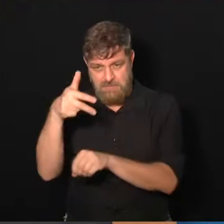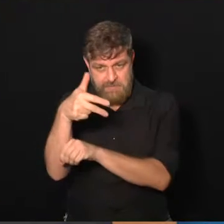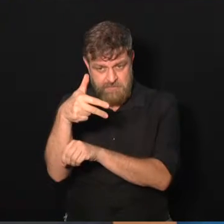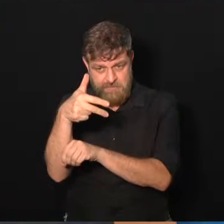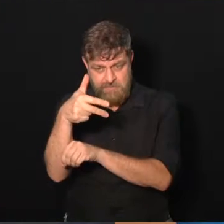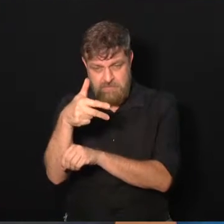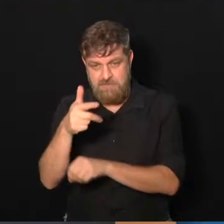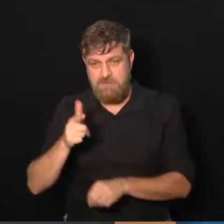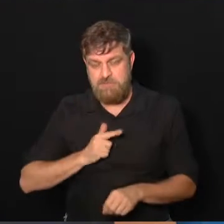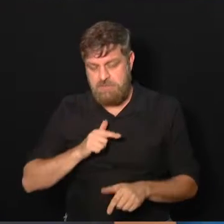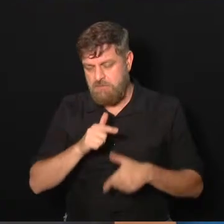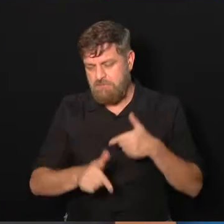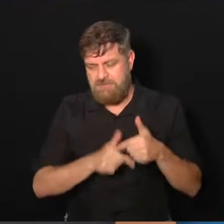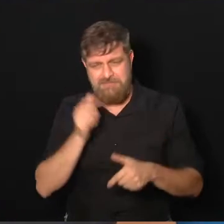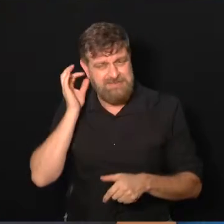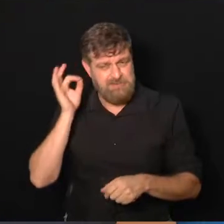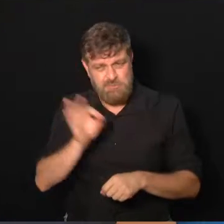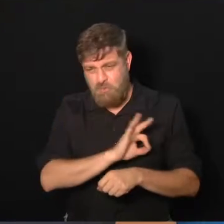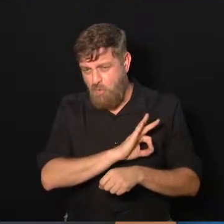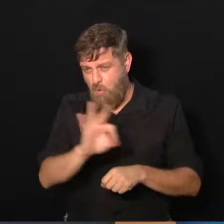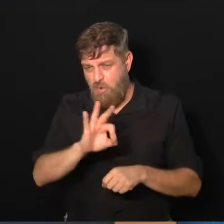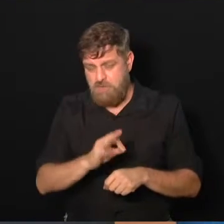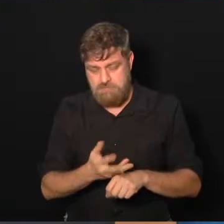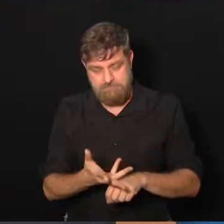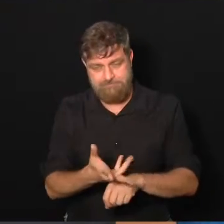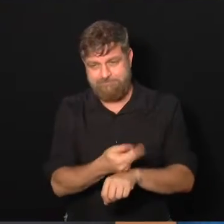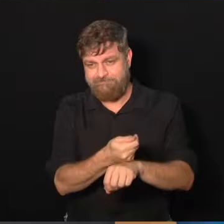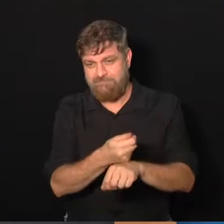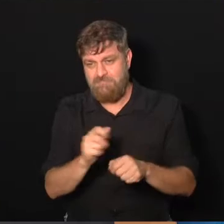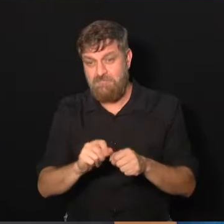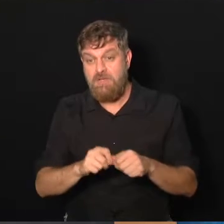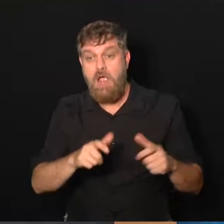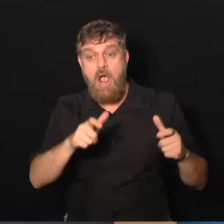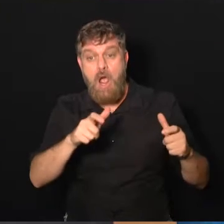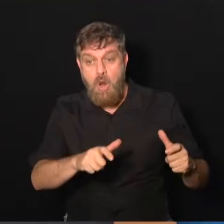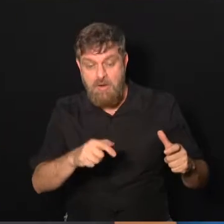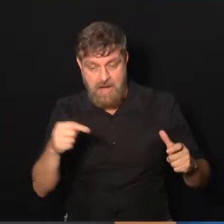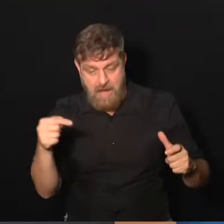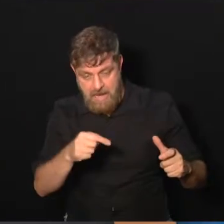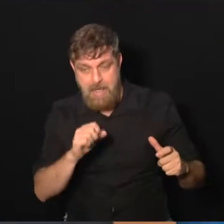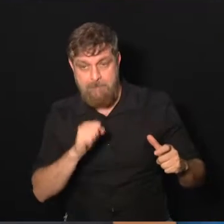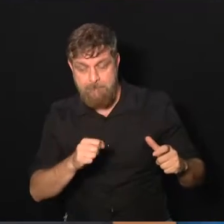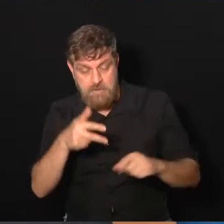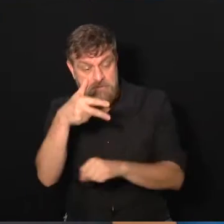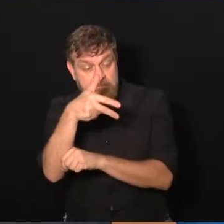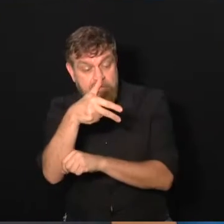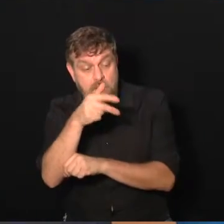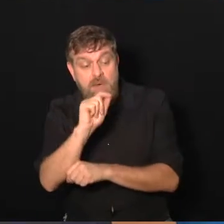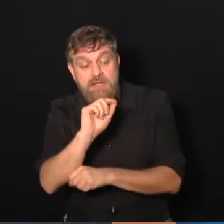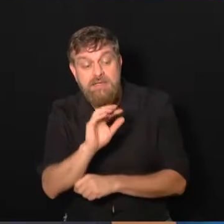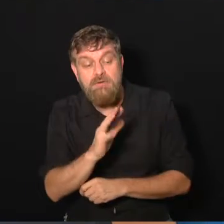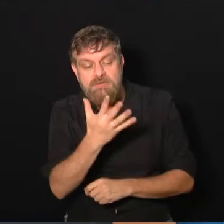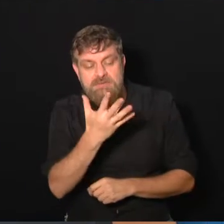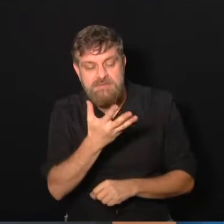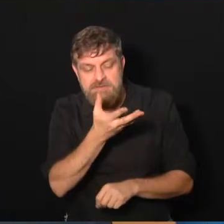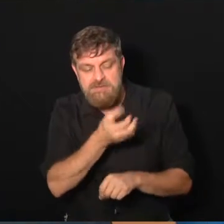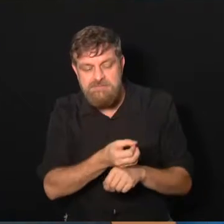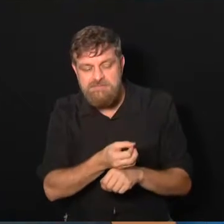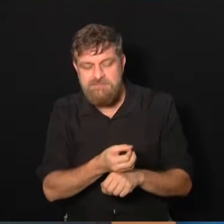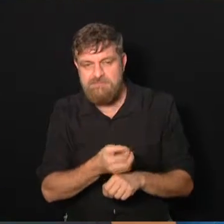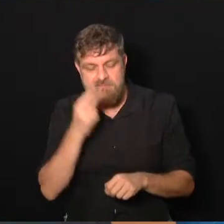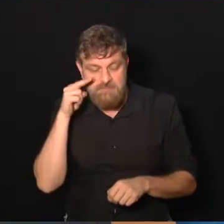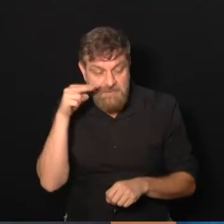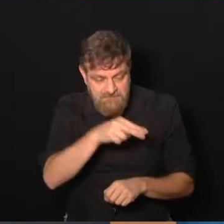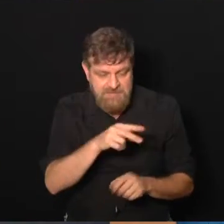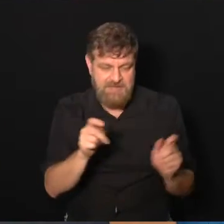dando um trabalho de excelência e com credibilidade, porque você levaria num lugar onde você pode ver o que está acontecendo. Tá? É uma